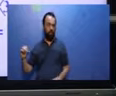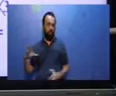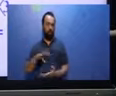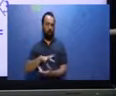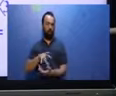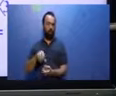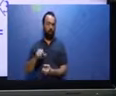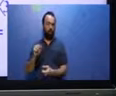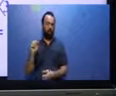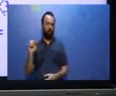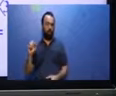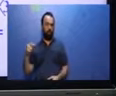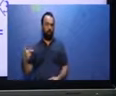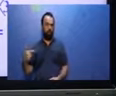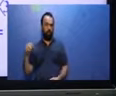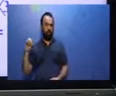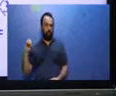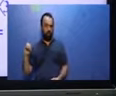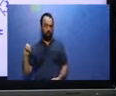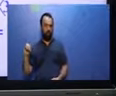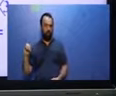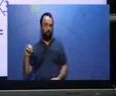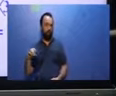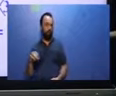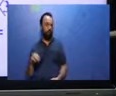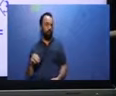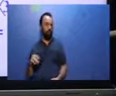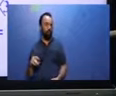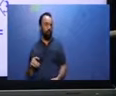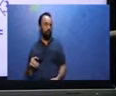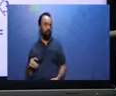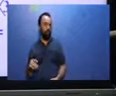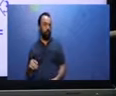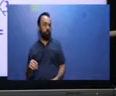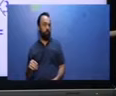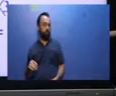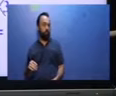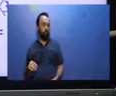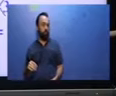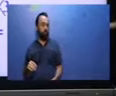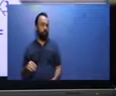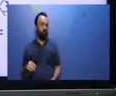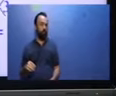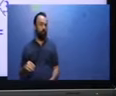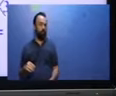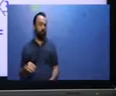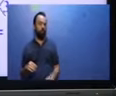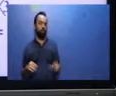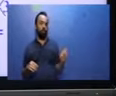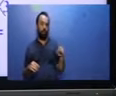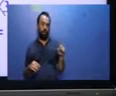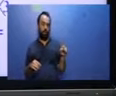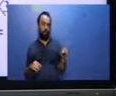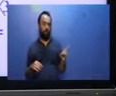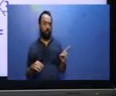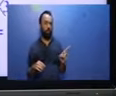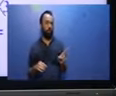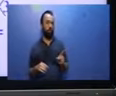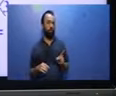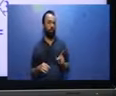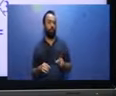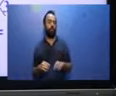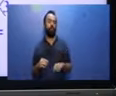ficou com total de sete do lado nós temos as quantidades 7 oxigênio e aqui